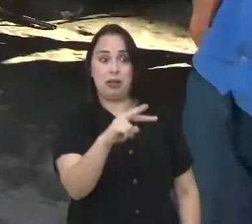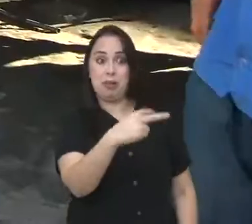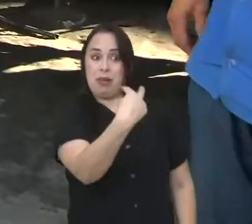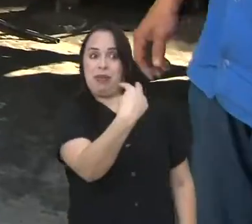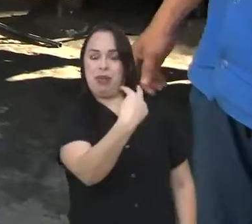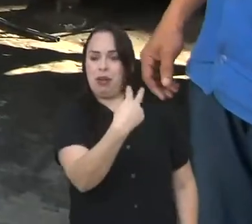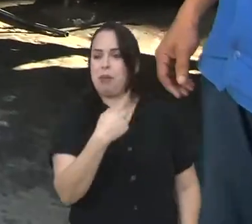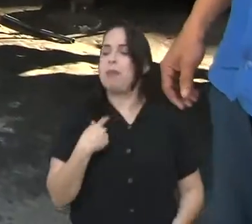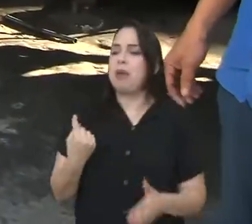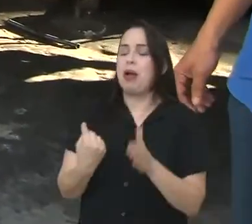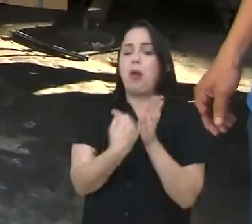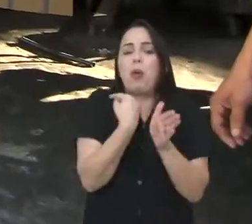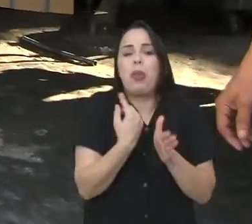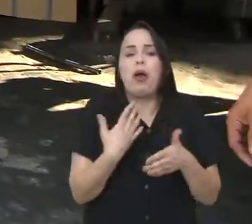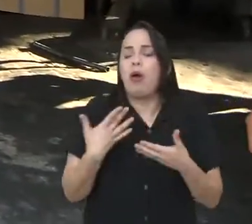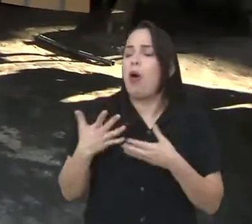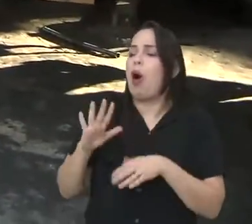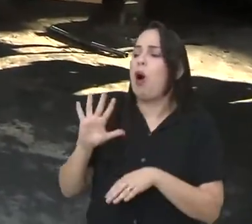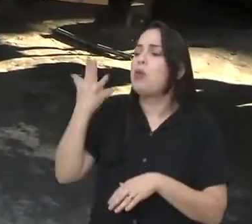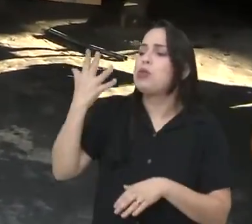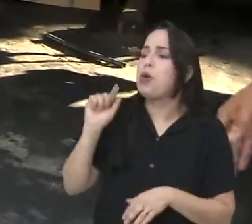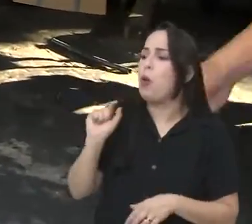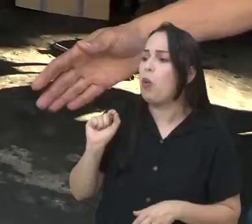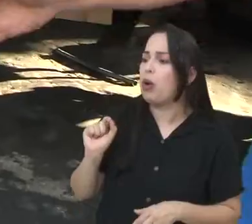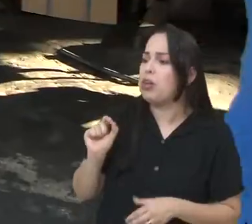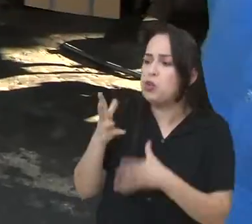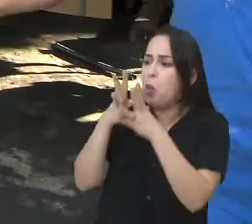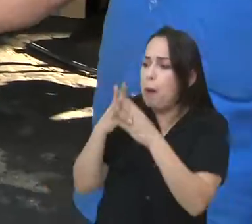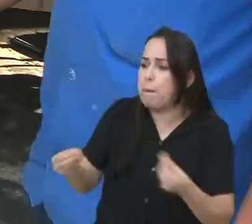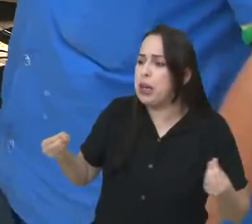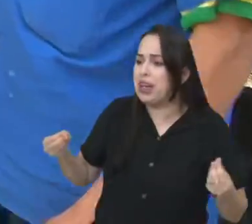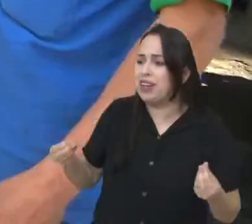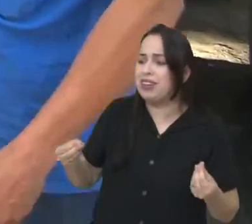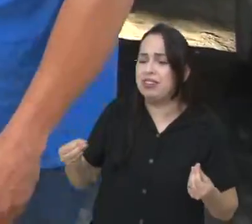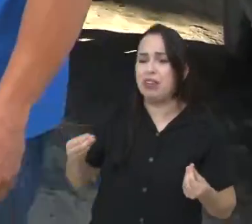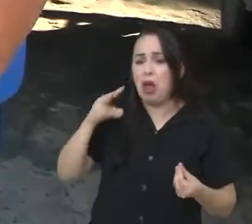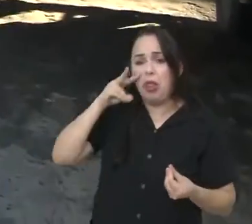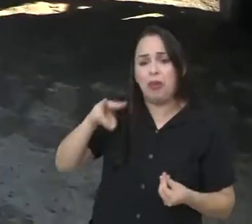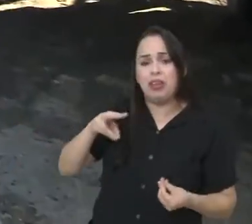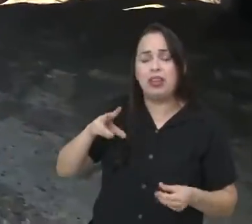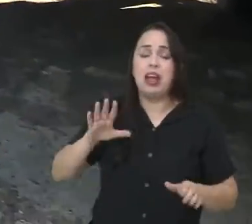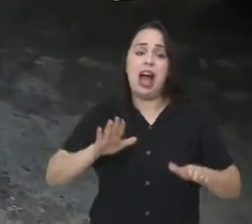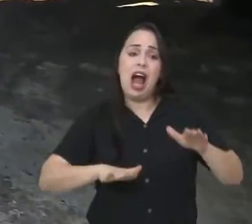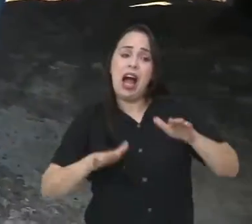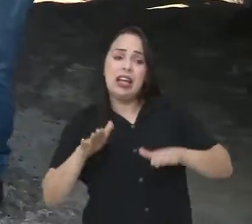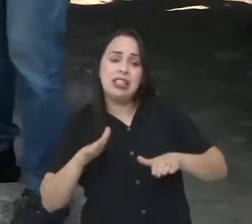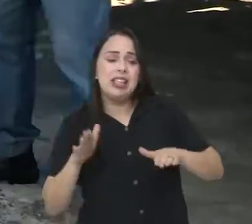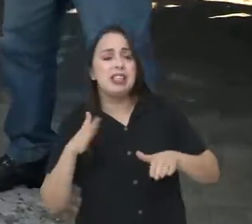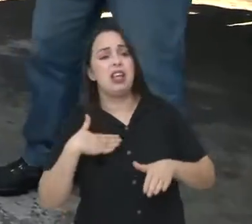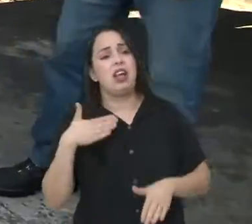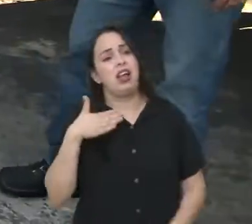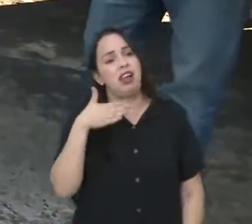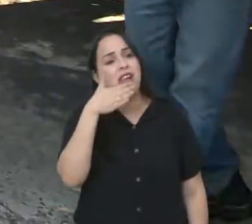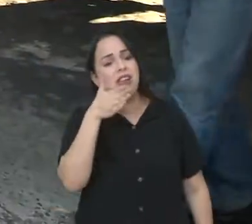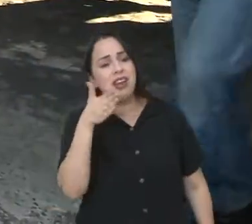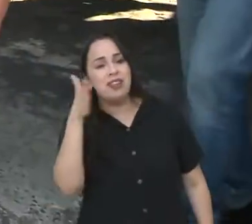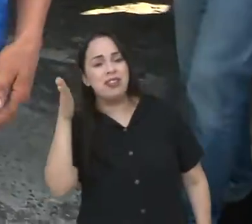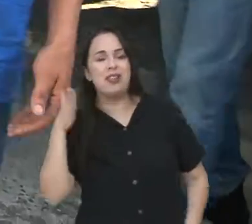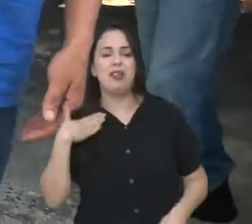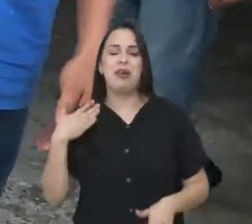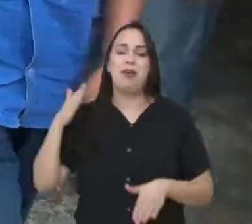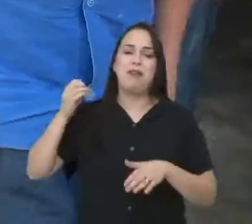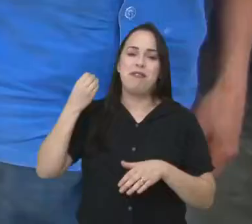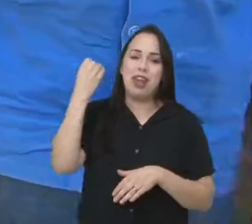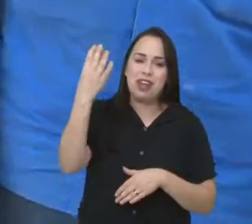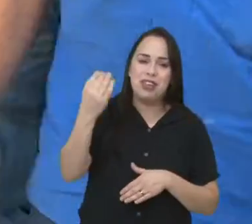que aconteceu. A senhora estava doente, eu não vi a senhora esses dias? Não é, porque às vezes eu saio, né? Vou lá para Caraguá, vou para